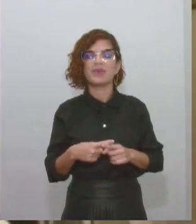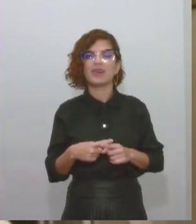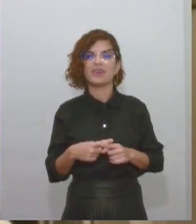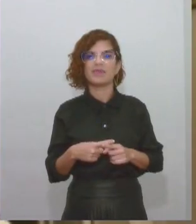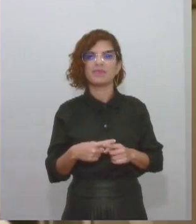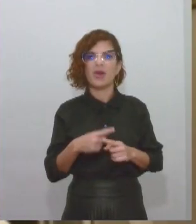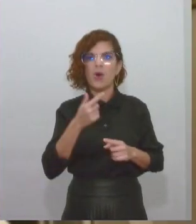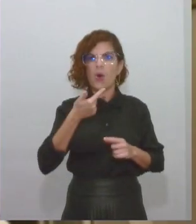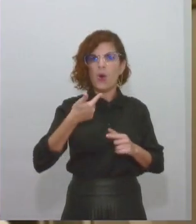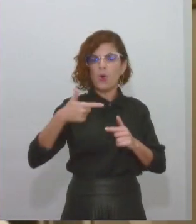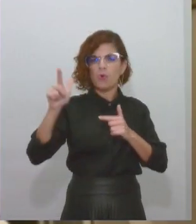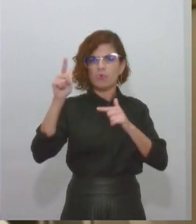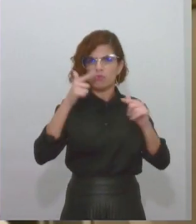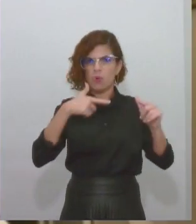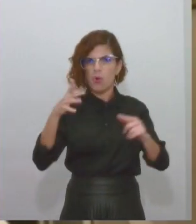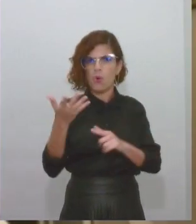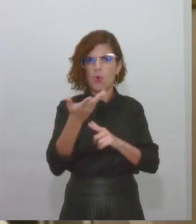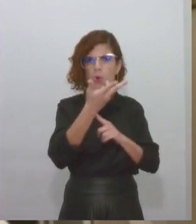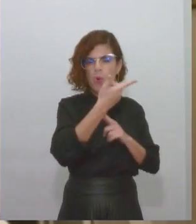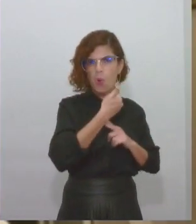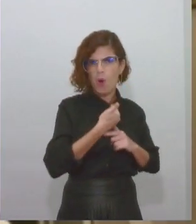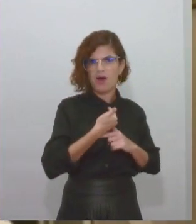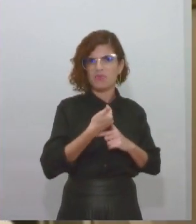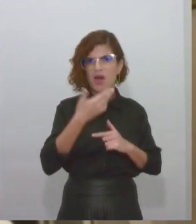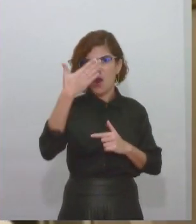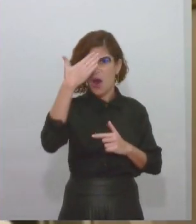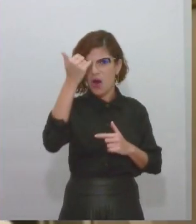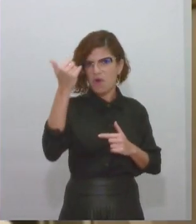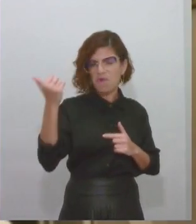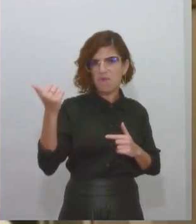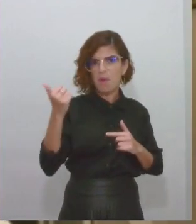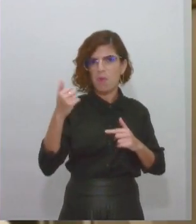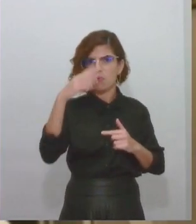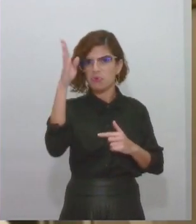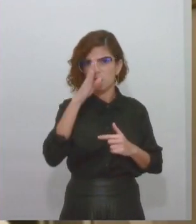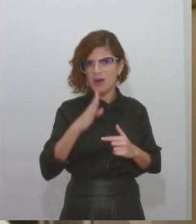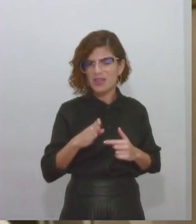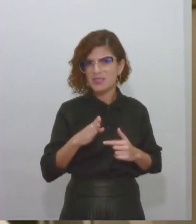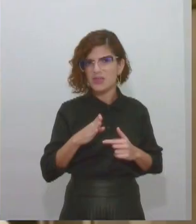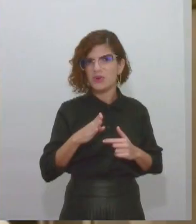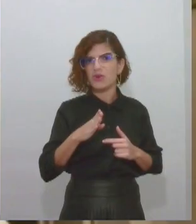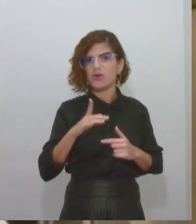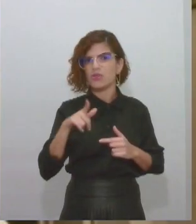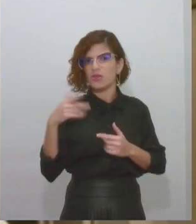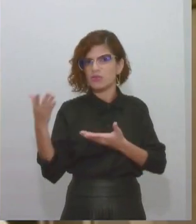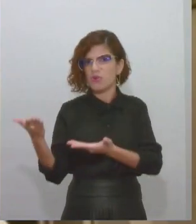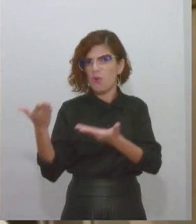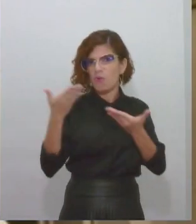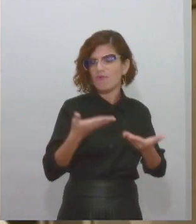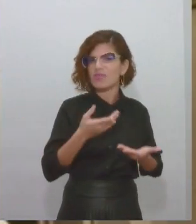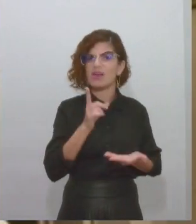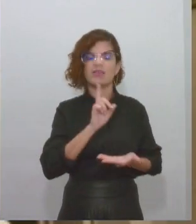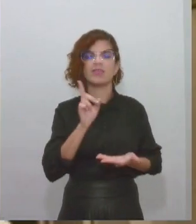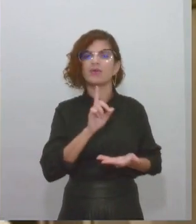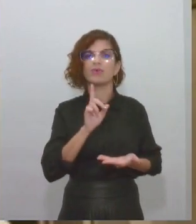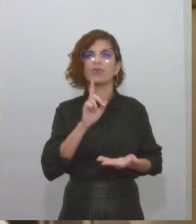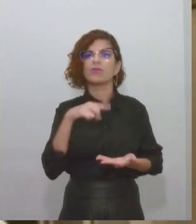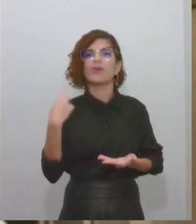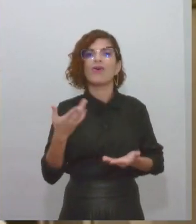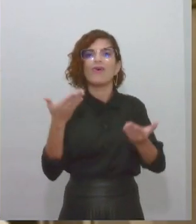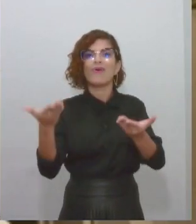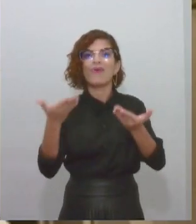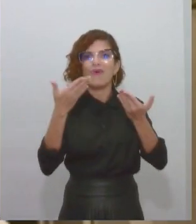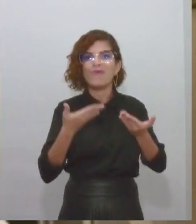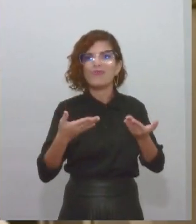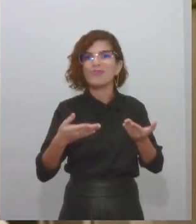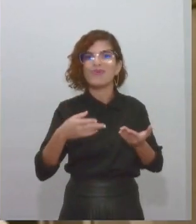artistas consagrados da cena nacional, em vez disso nós colocamos o jovem, o estudante, dando